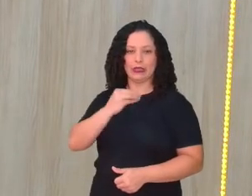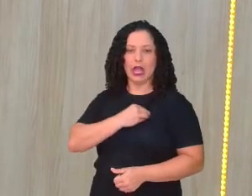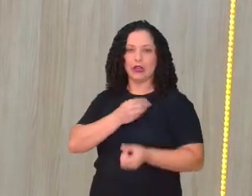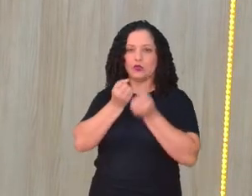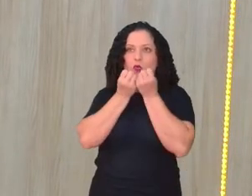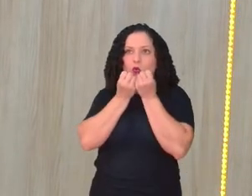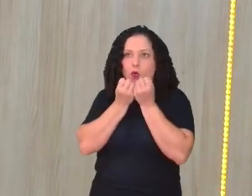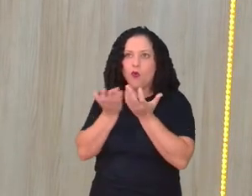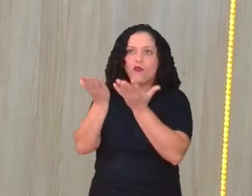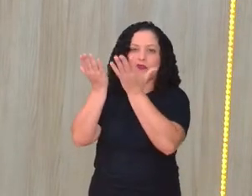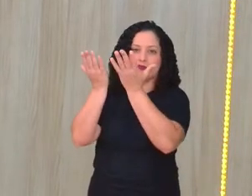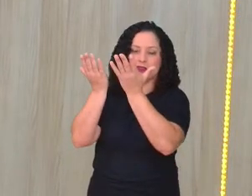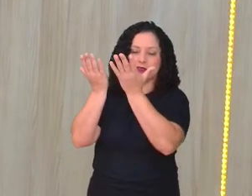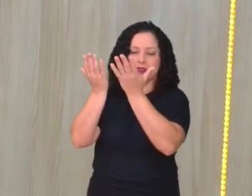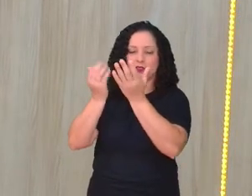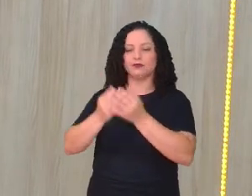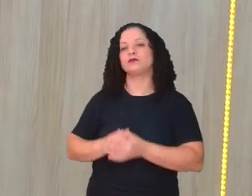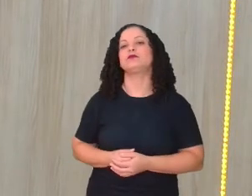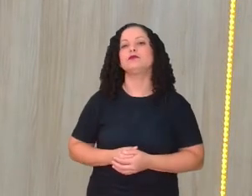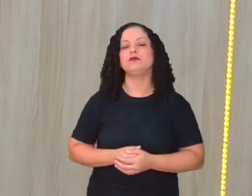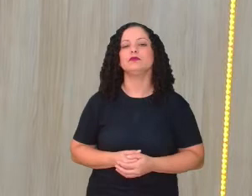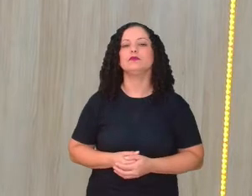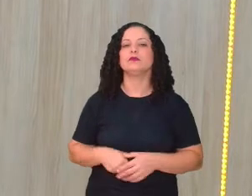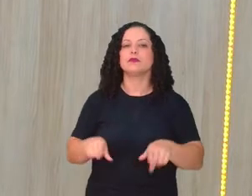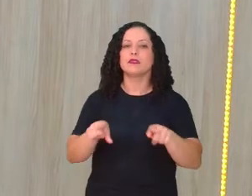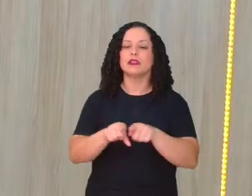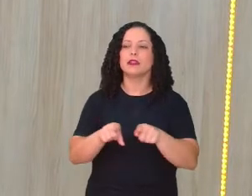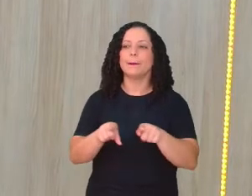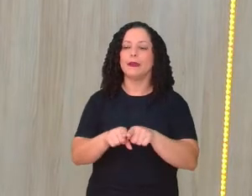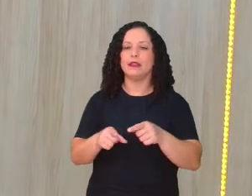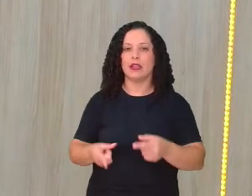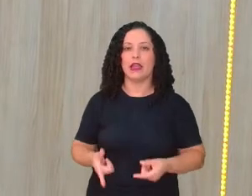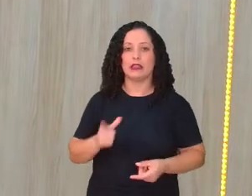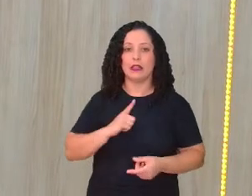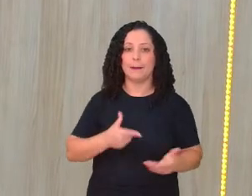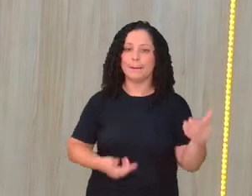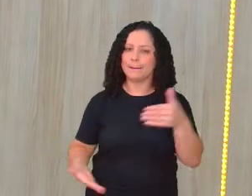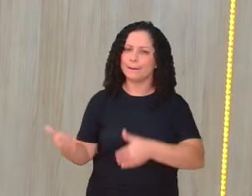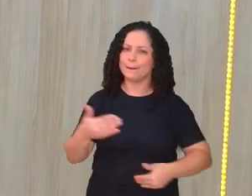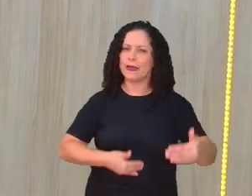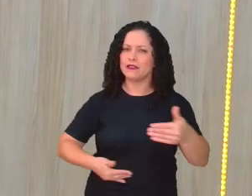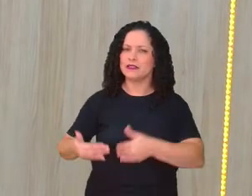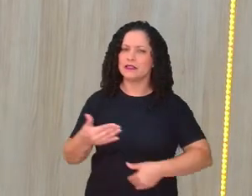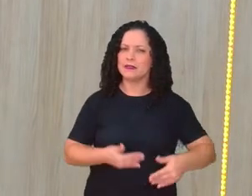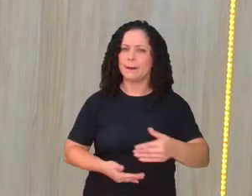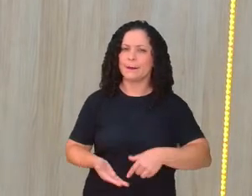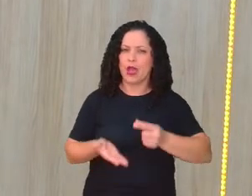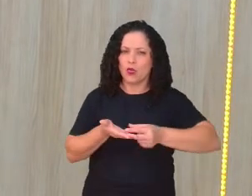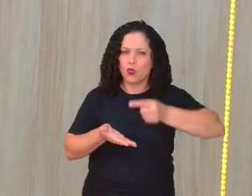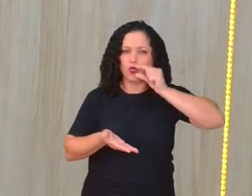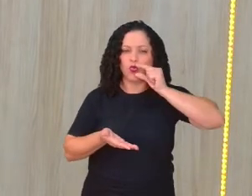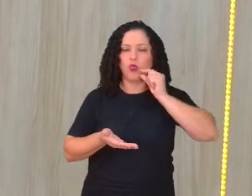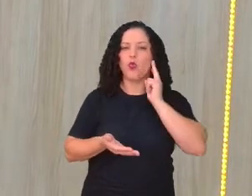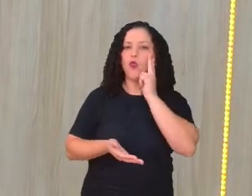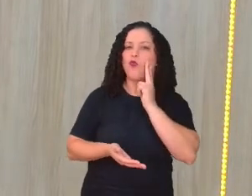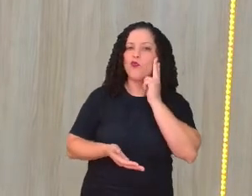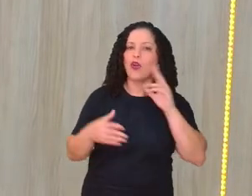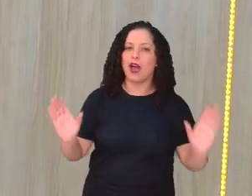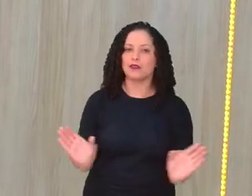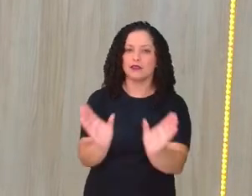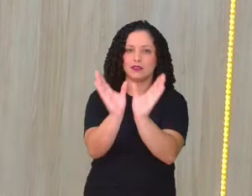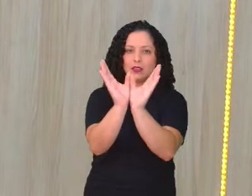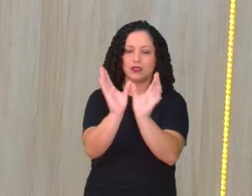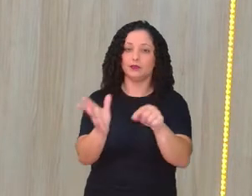ou penitência, a Eucaristia, né, ou a ceia, certo? Aí você tem o casamento,